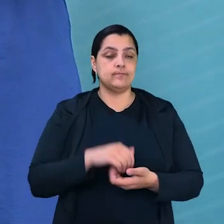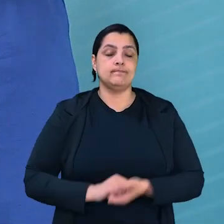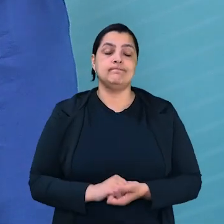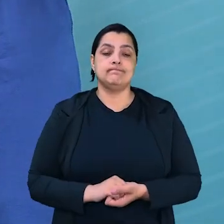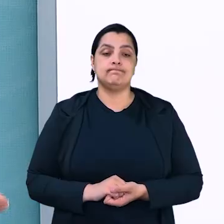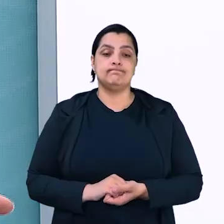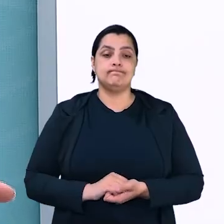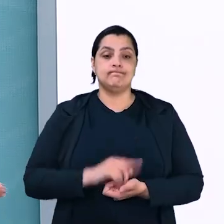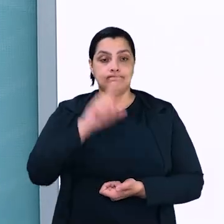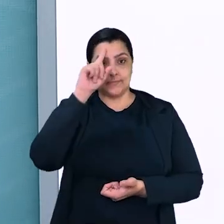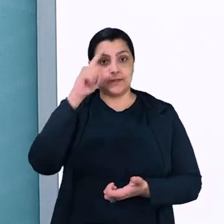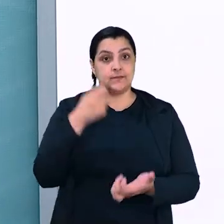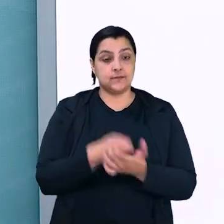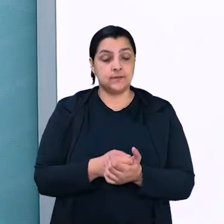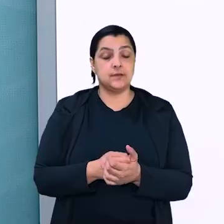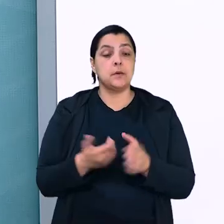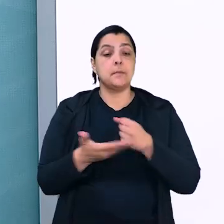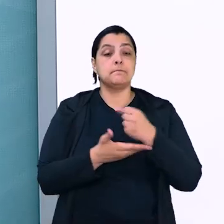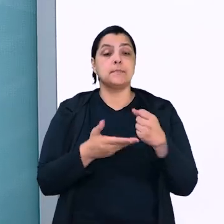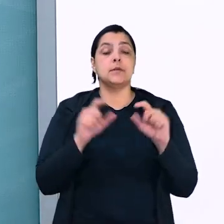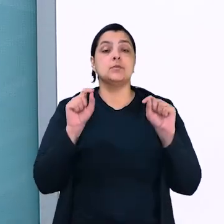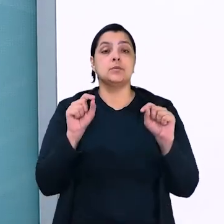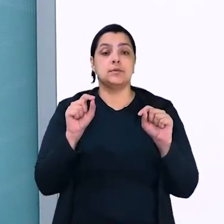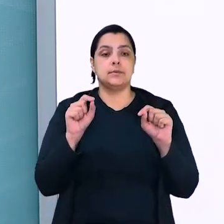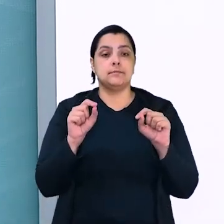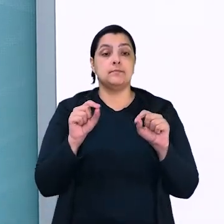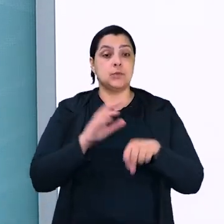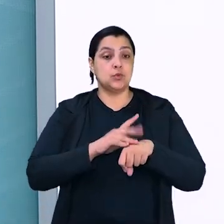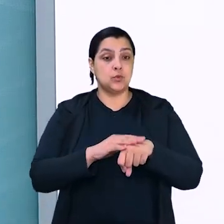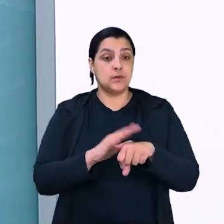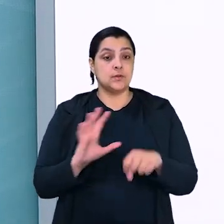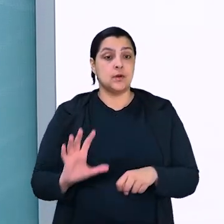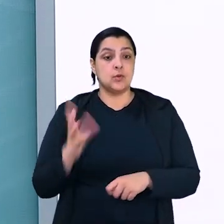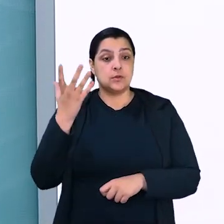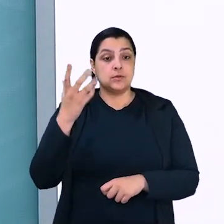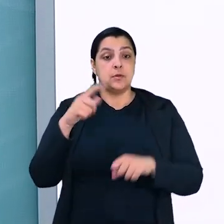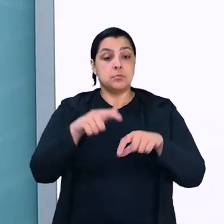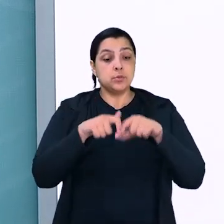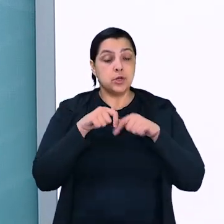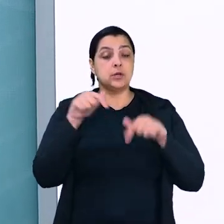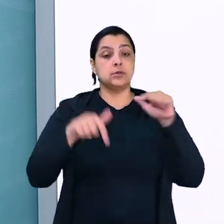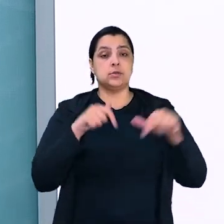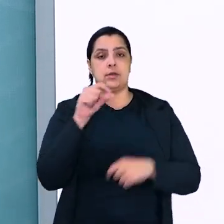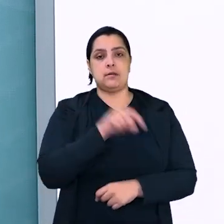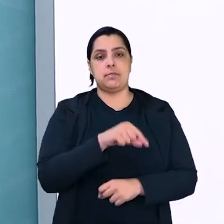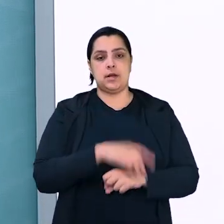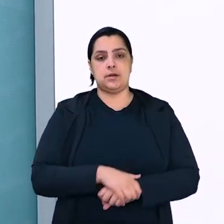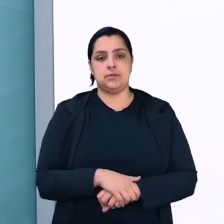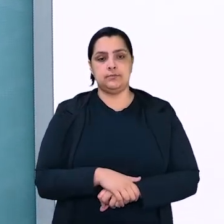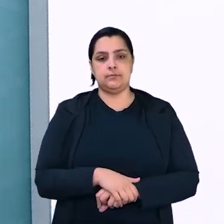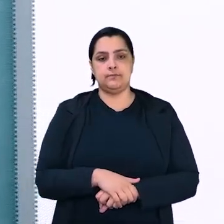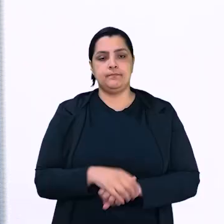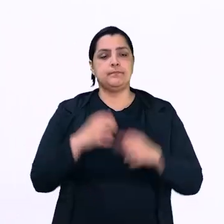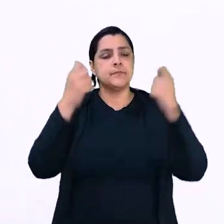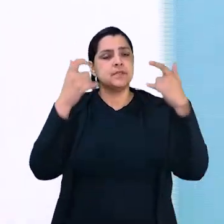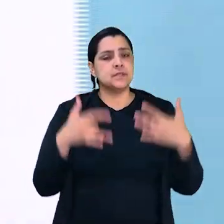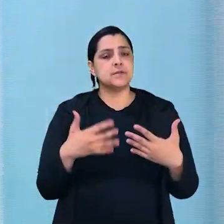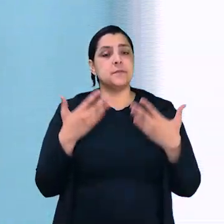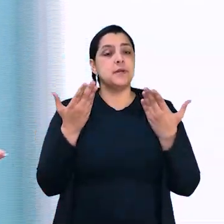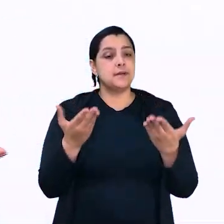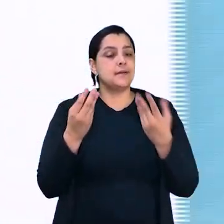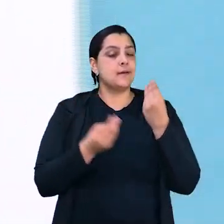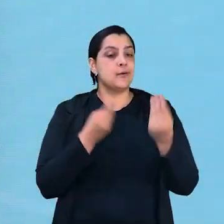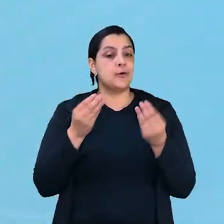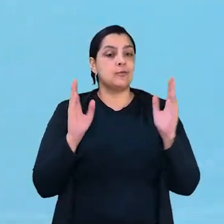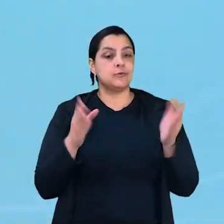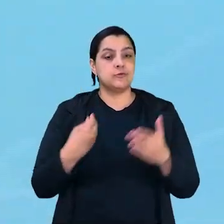após a demissão. A decisão do colegiado se baseou no fato de a enfermidade ter surgido em decorrência do trabalho. E quem explica melhor